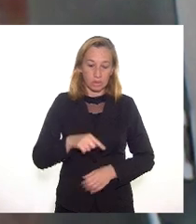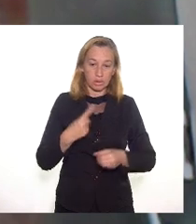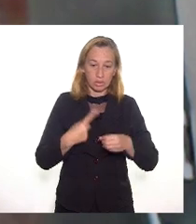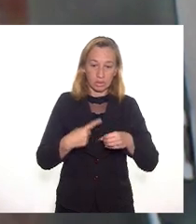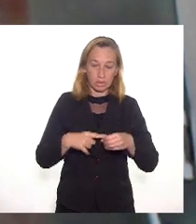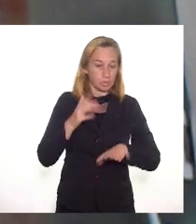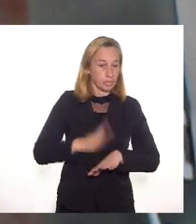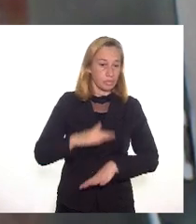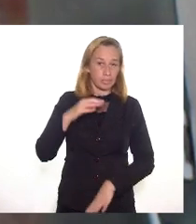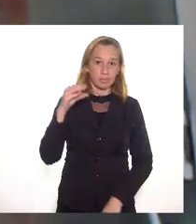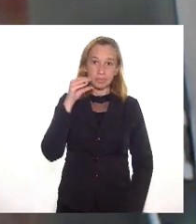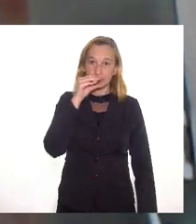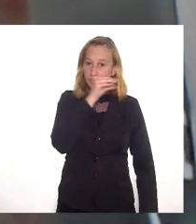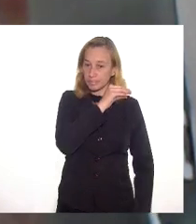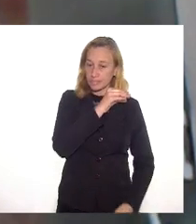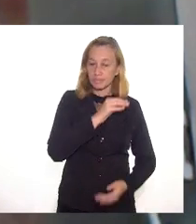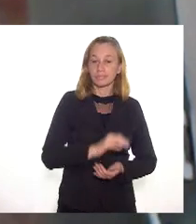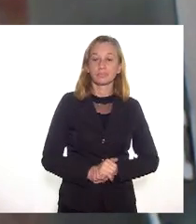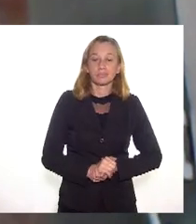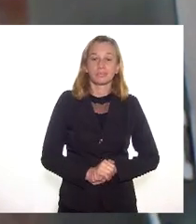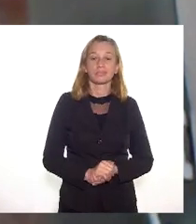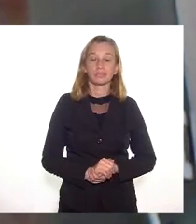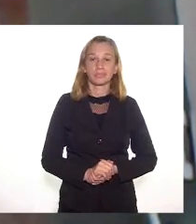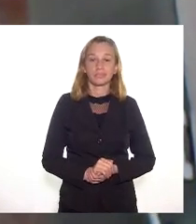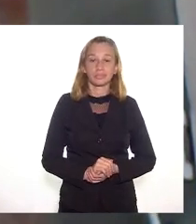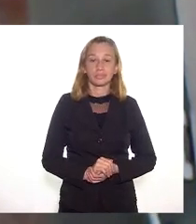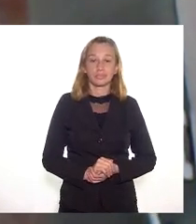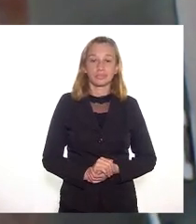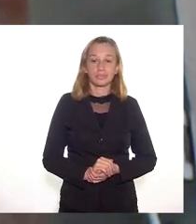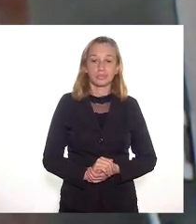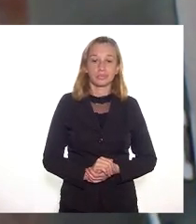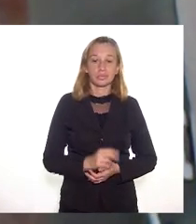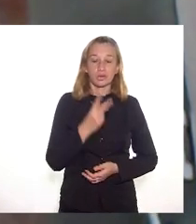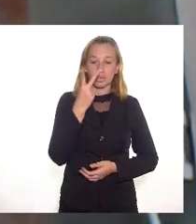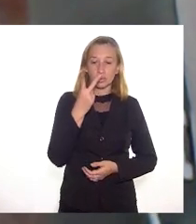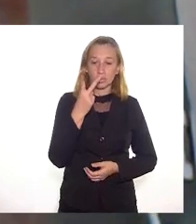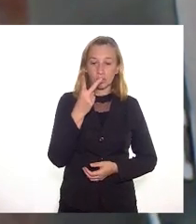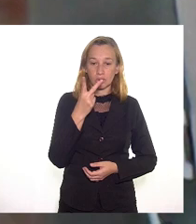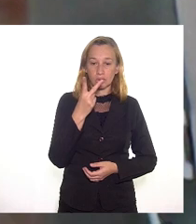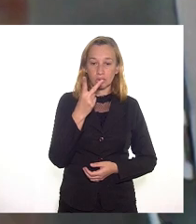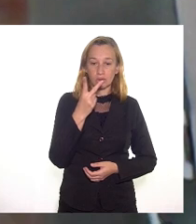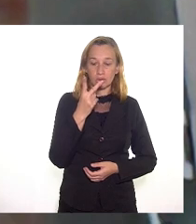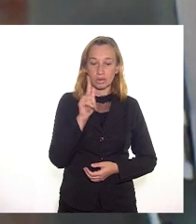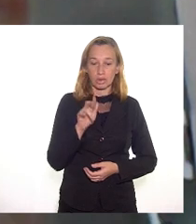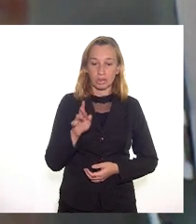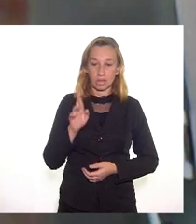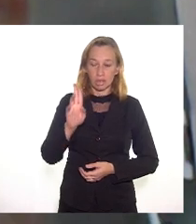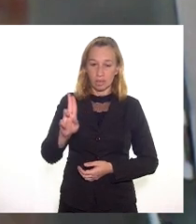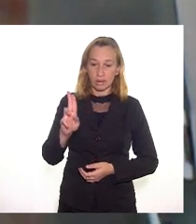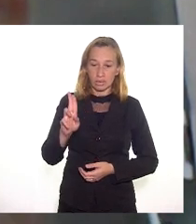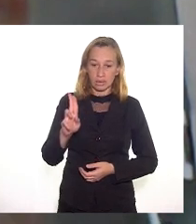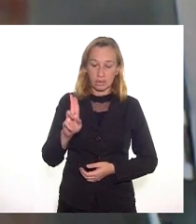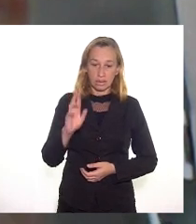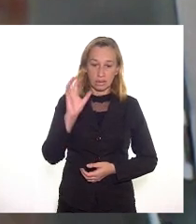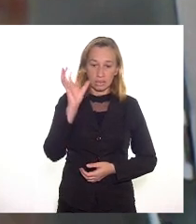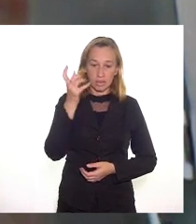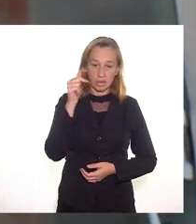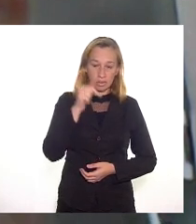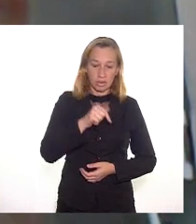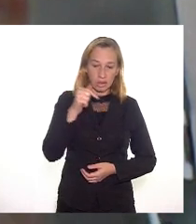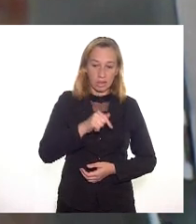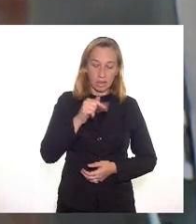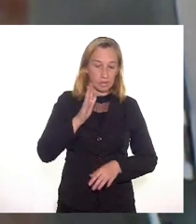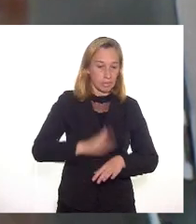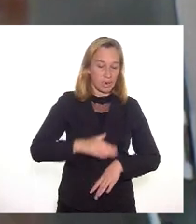dois altos forros dessa siderúrgica, nós aumentamos em dois graus aqui a temperatura de Santa Cruz. Então, Santa Cruz é mais quente no